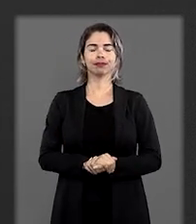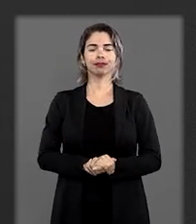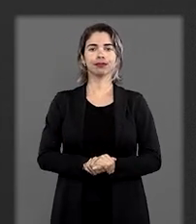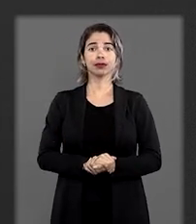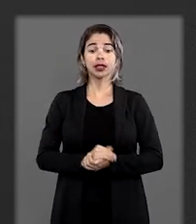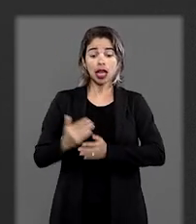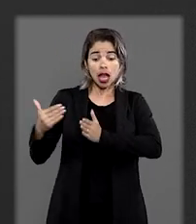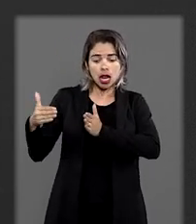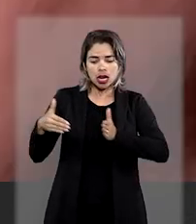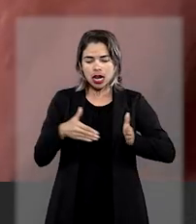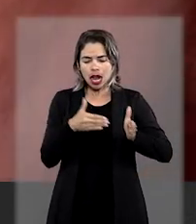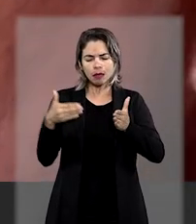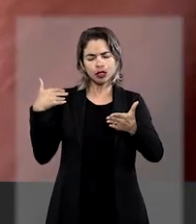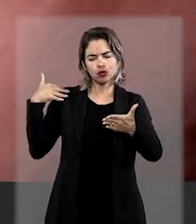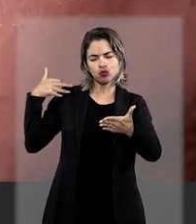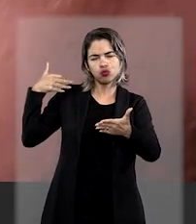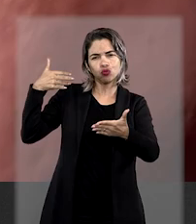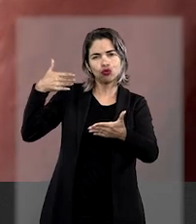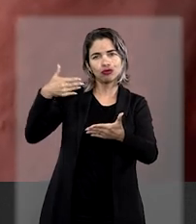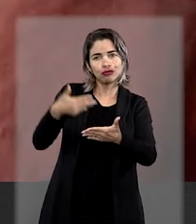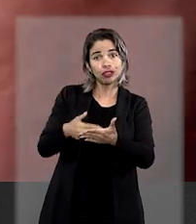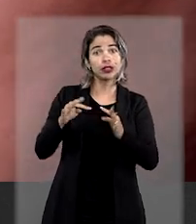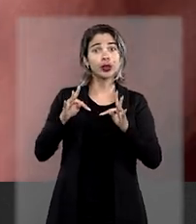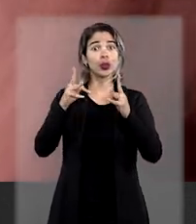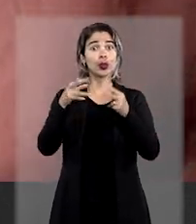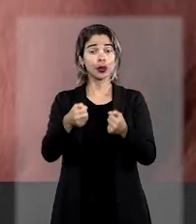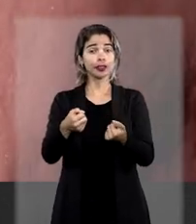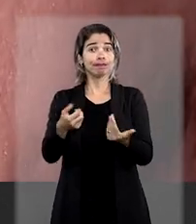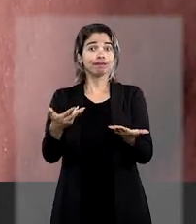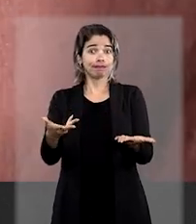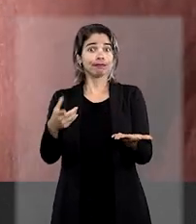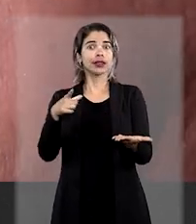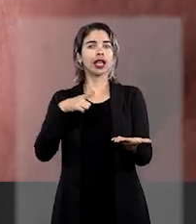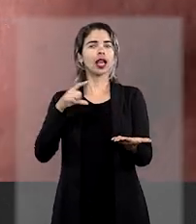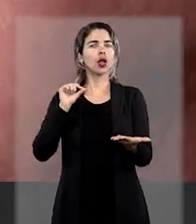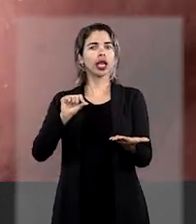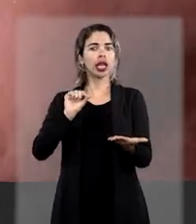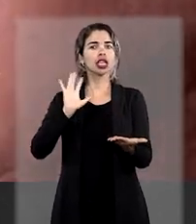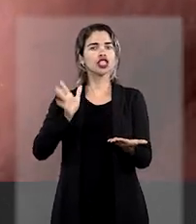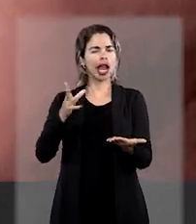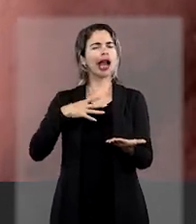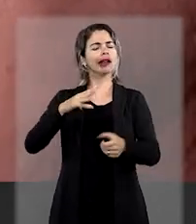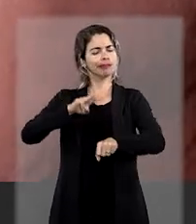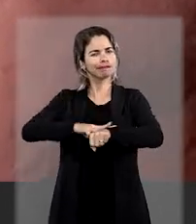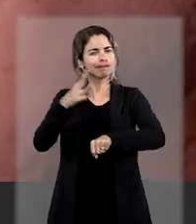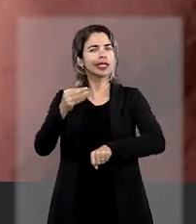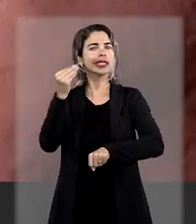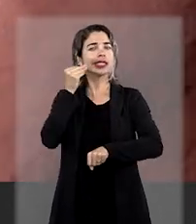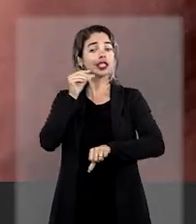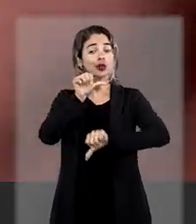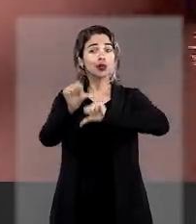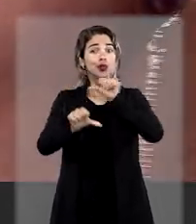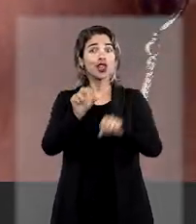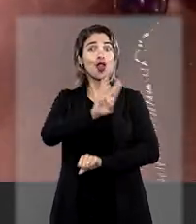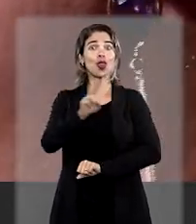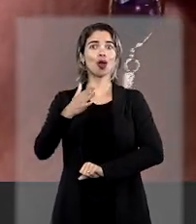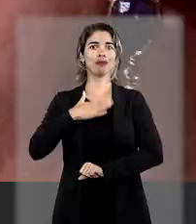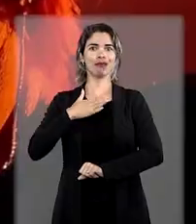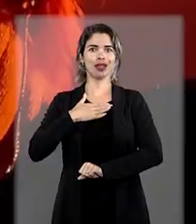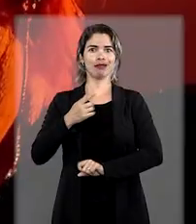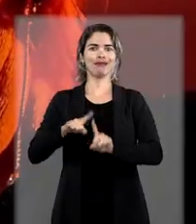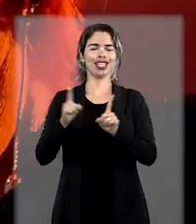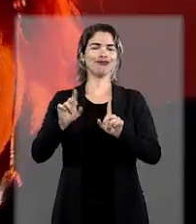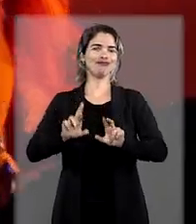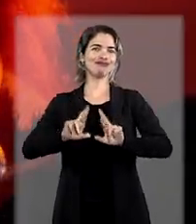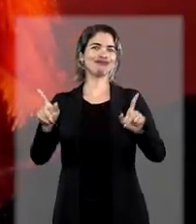nesse caminho longo que a gente caminha tá e todo é por três vezes tentei fazer mudanças o processo era